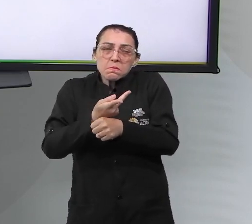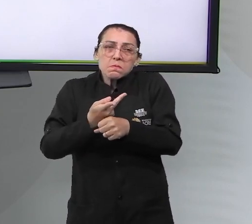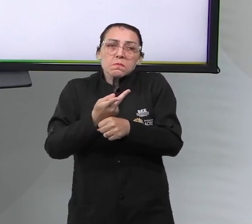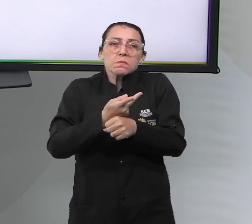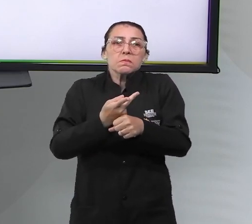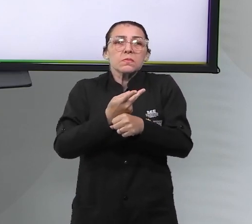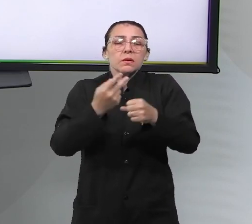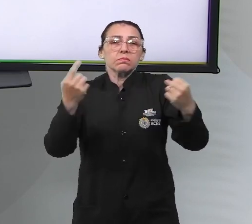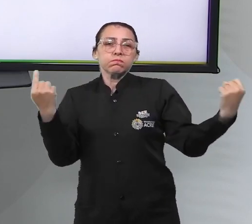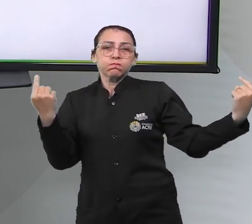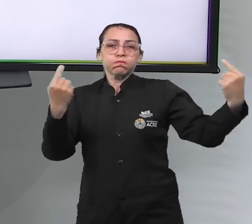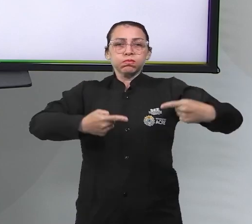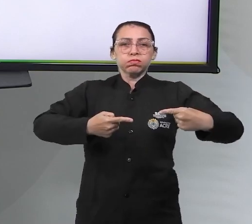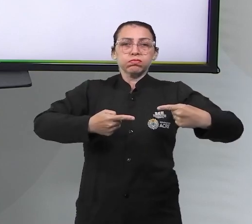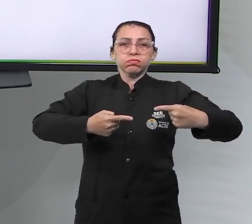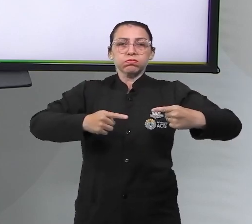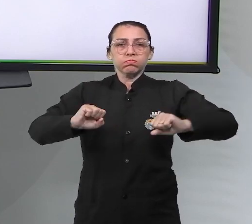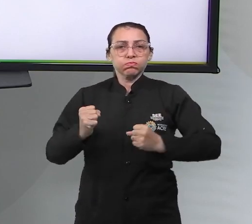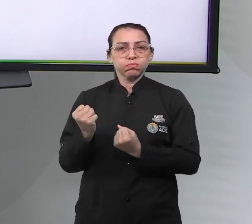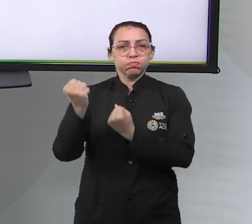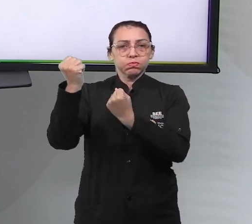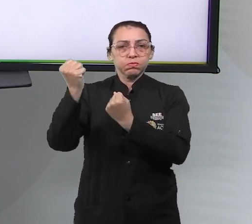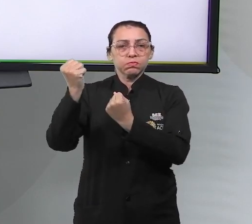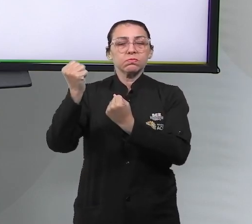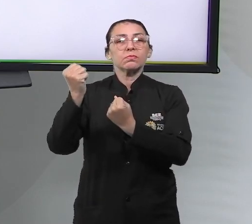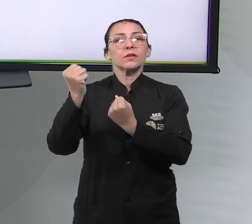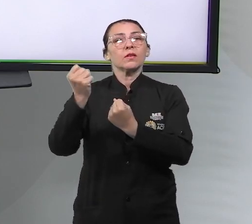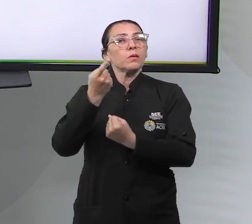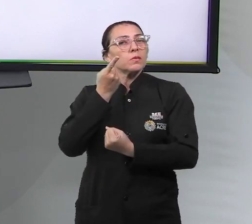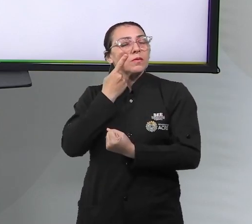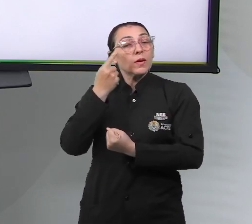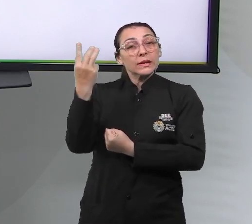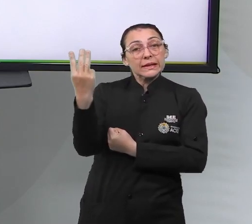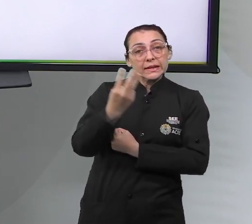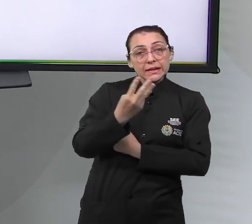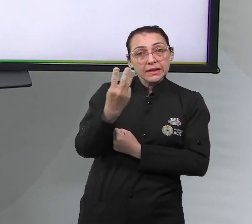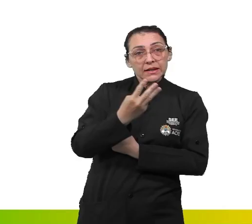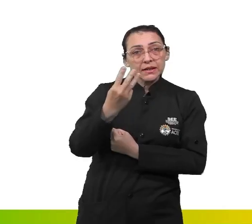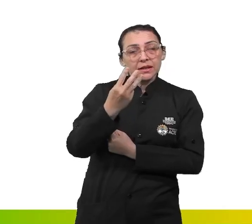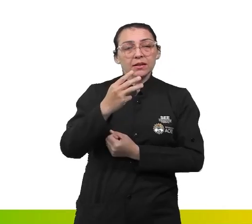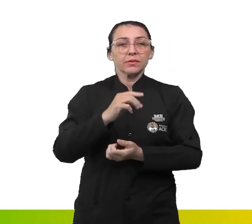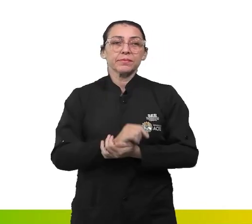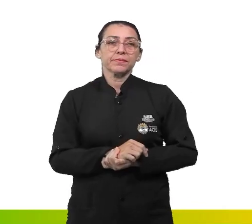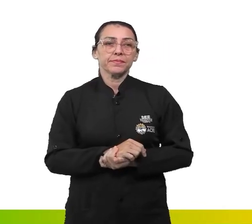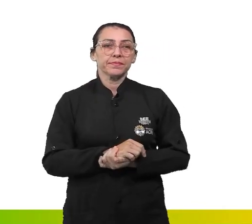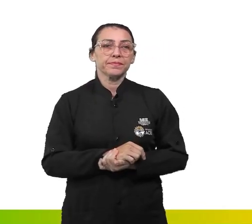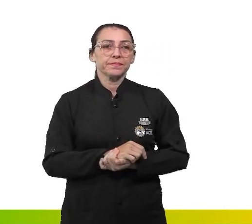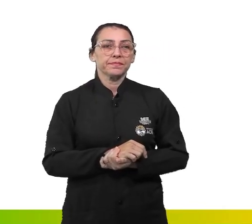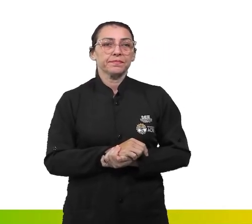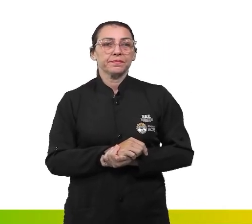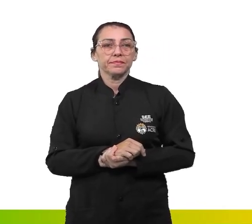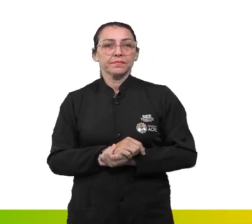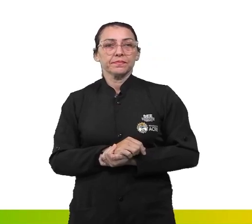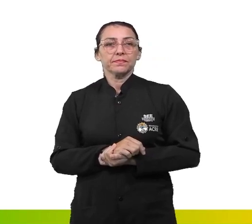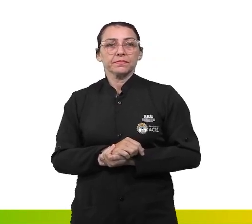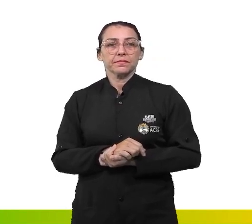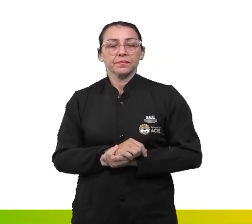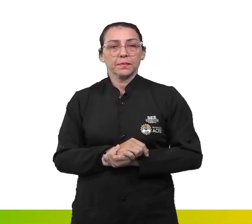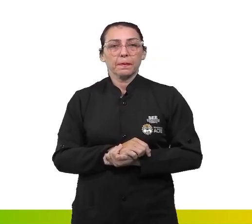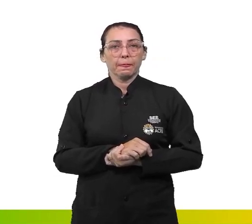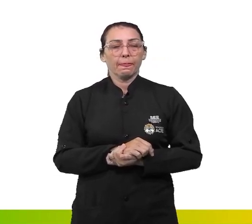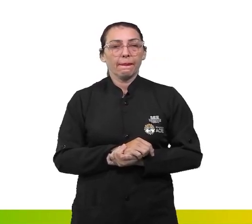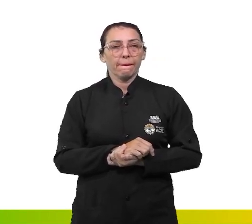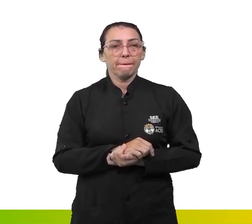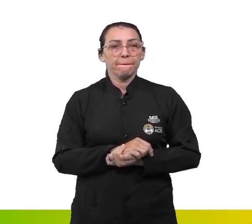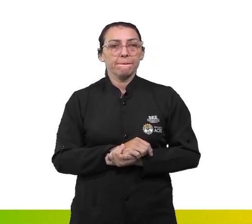dessa disputa pelo poder. E vamos observar uma terceira causa, justamente do fluxo